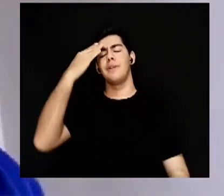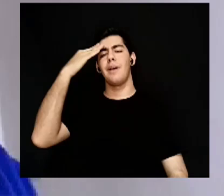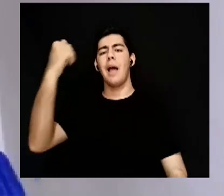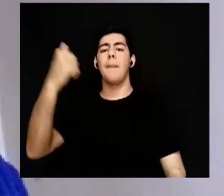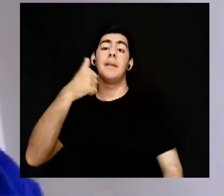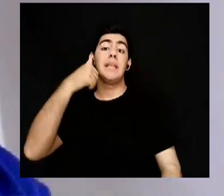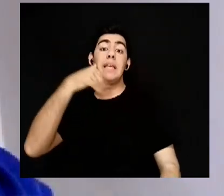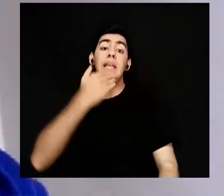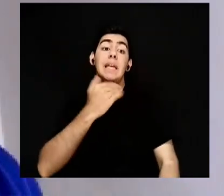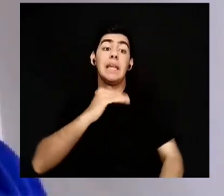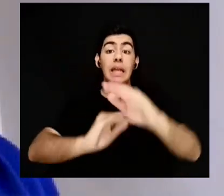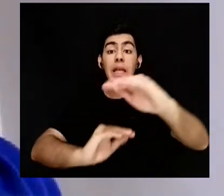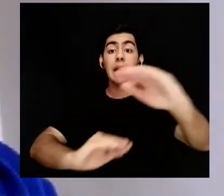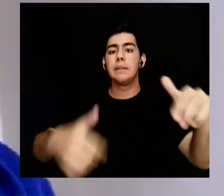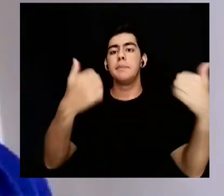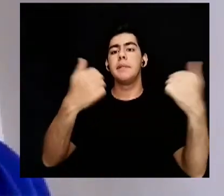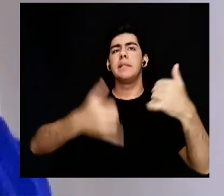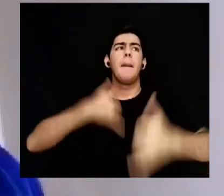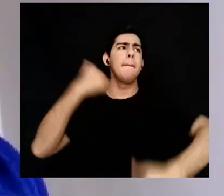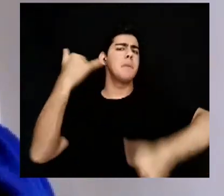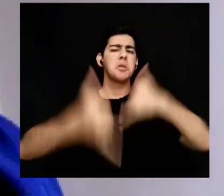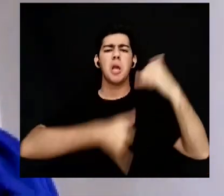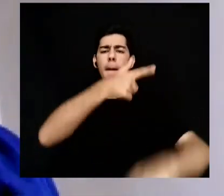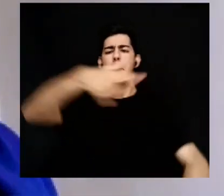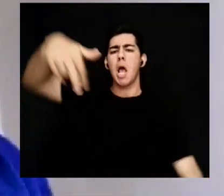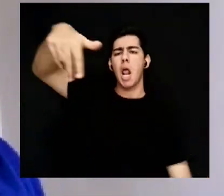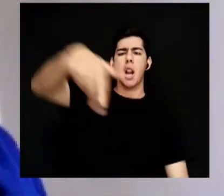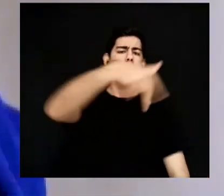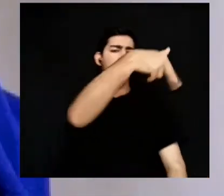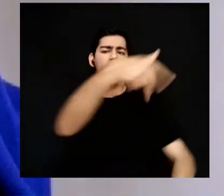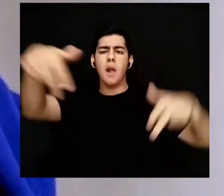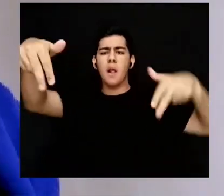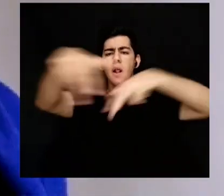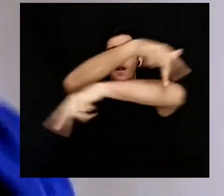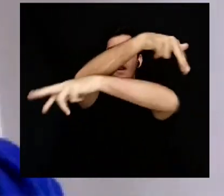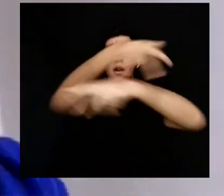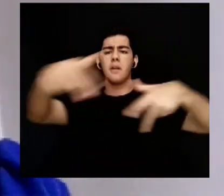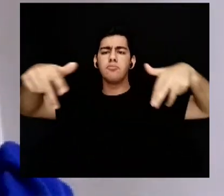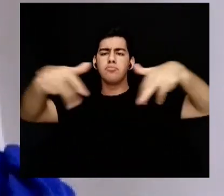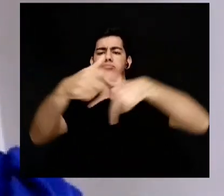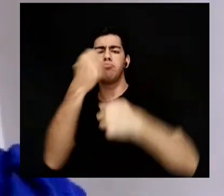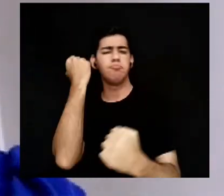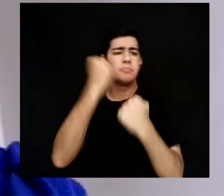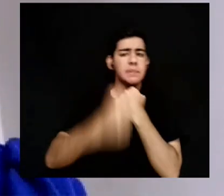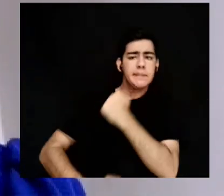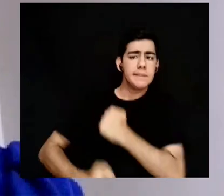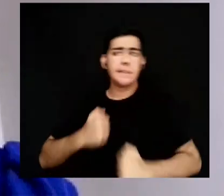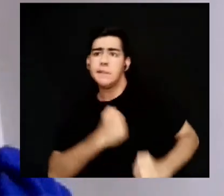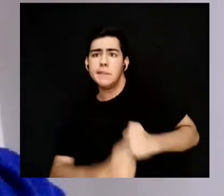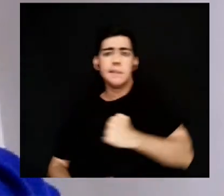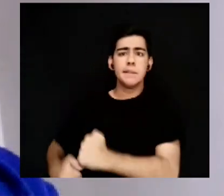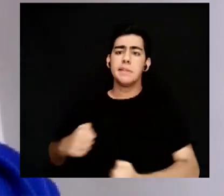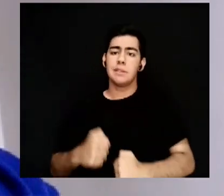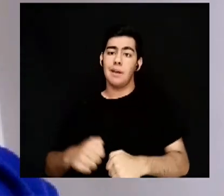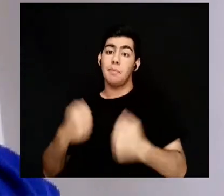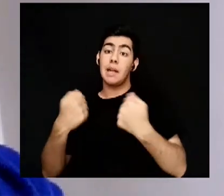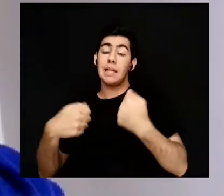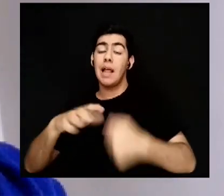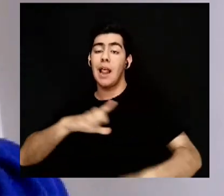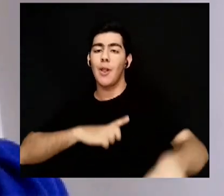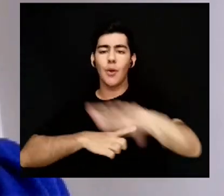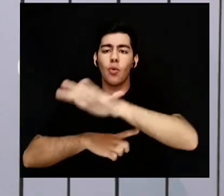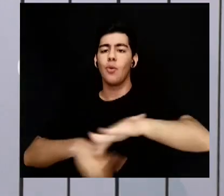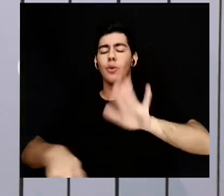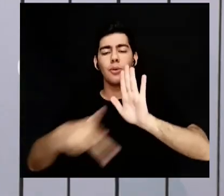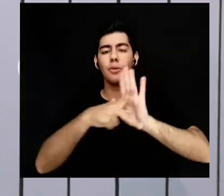tem que pular, ela tem que brincar, ela tem que correr. Então, tem um ambiente também apropriado para a criança fazer isso. Muito